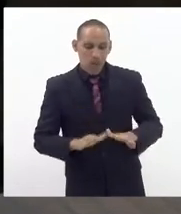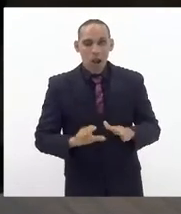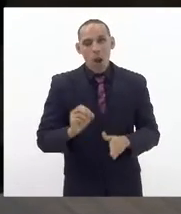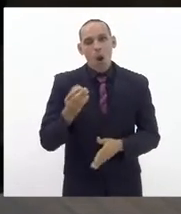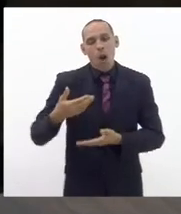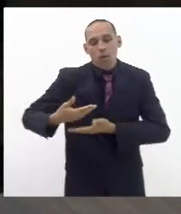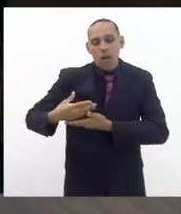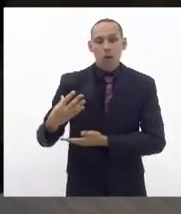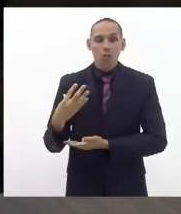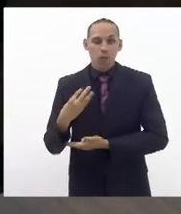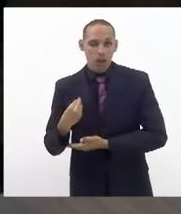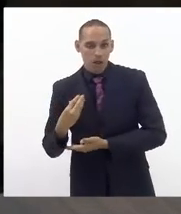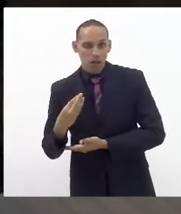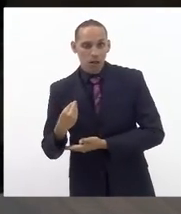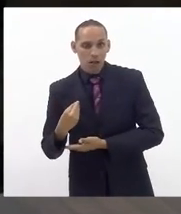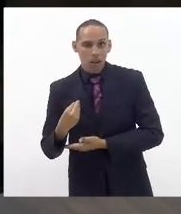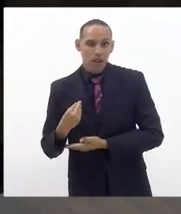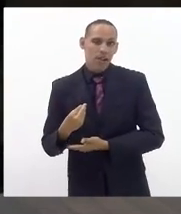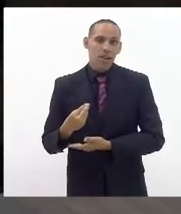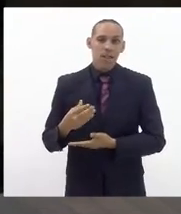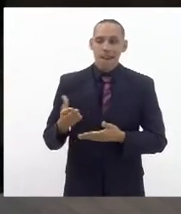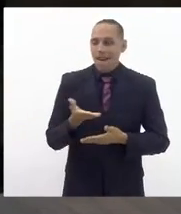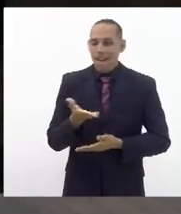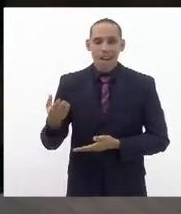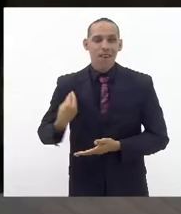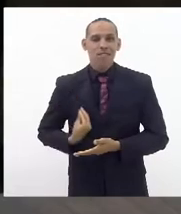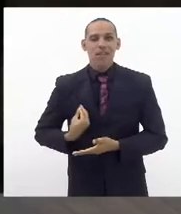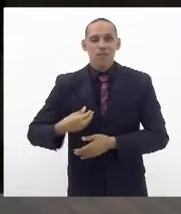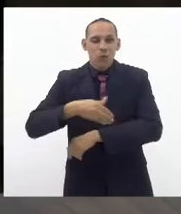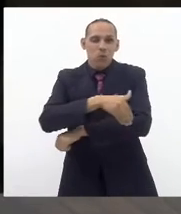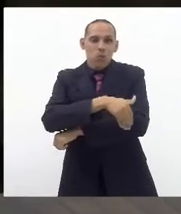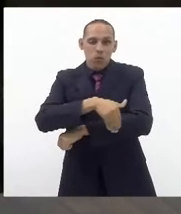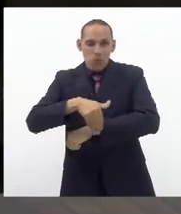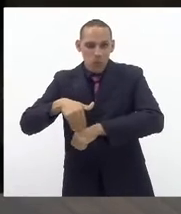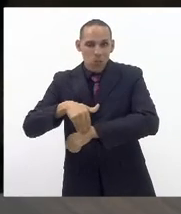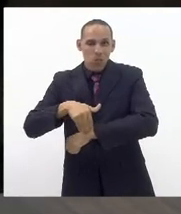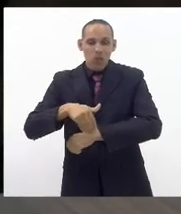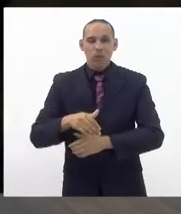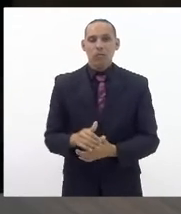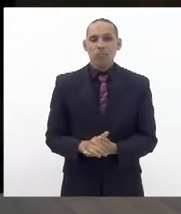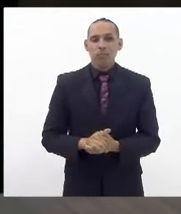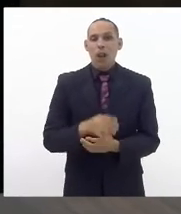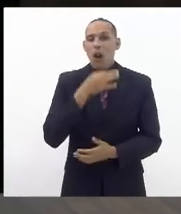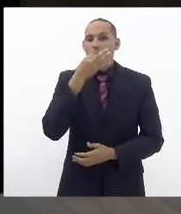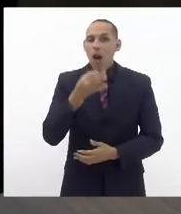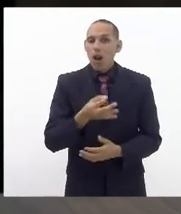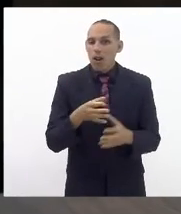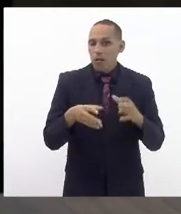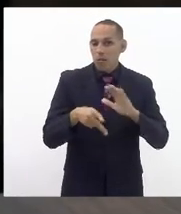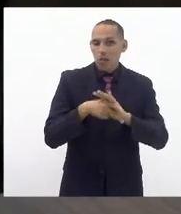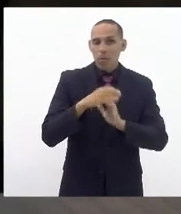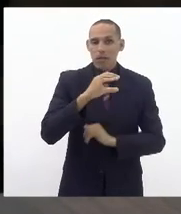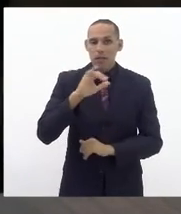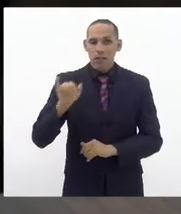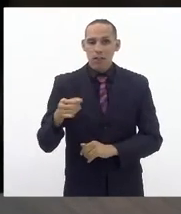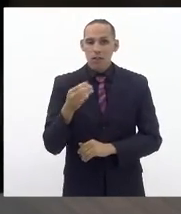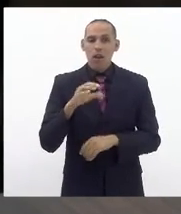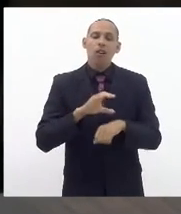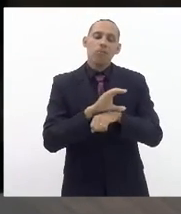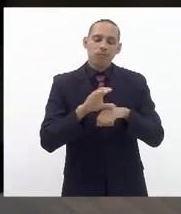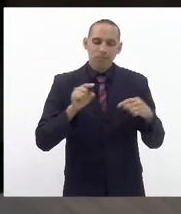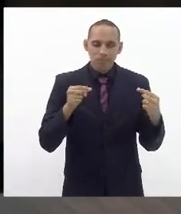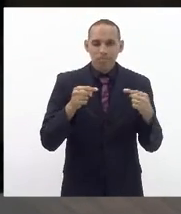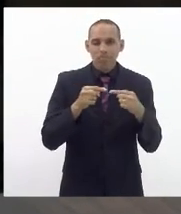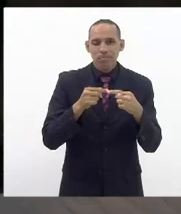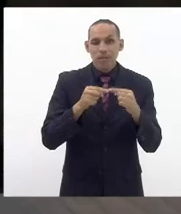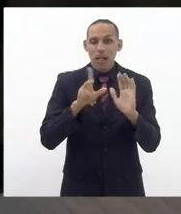ou lactantes que estejam em situação de rua. O parecer é da CCJ, é pela